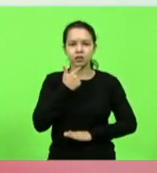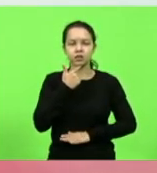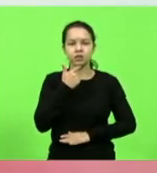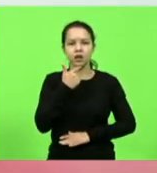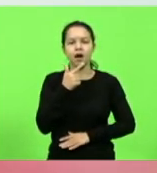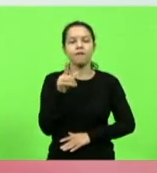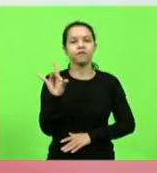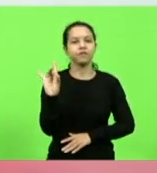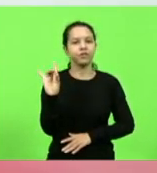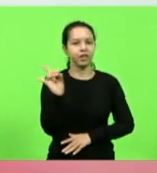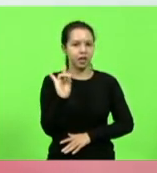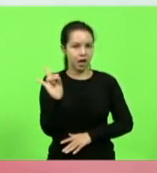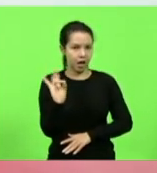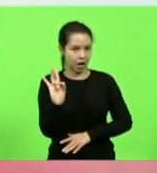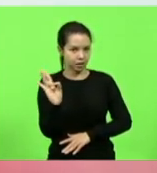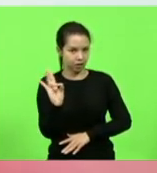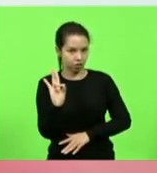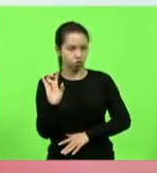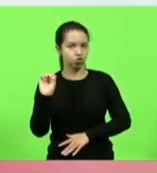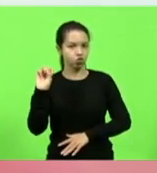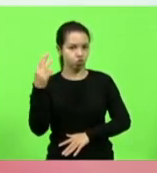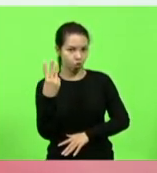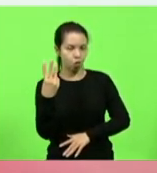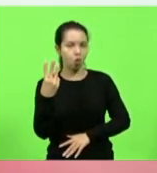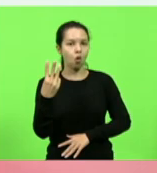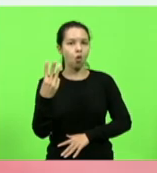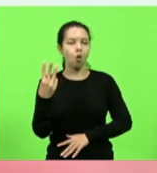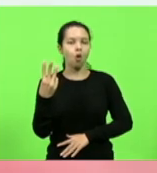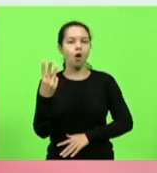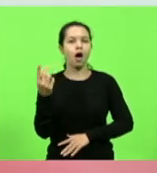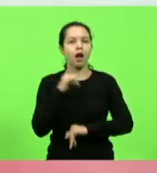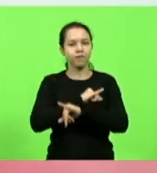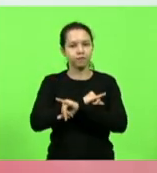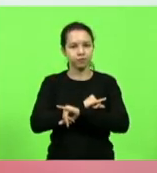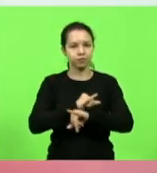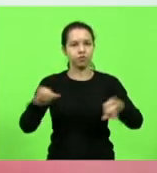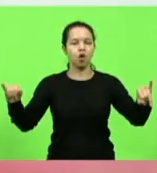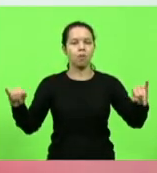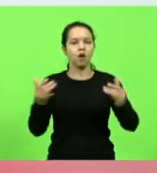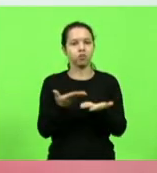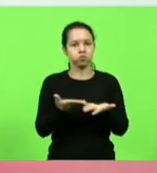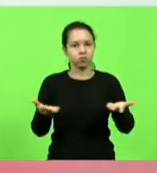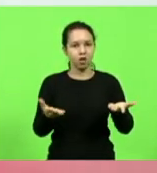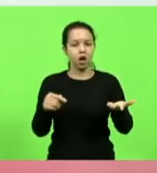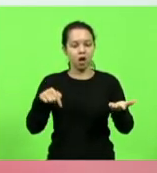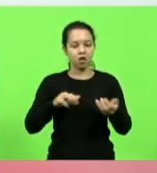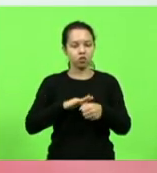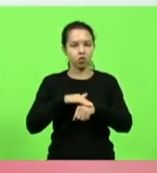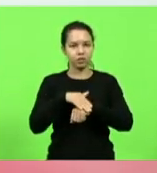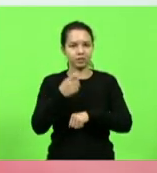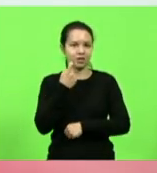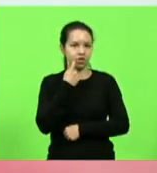Show vem a público informar que recebeu na noite desta sexta-feira, dia 14 de maio,